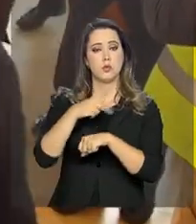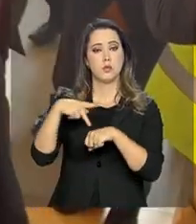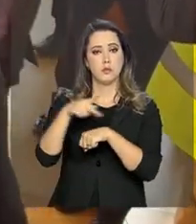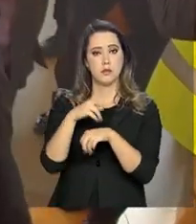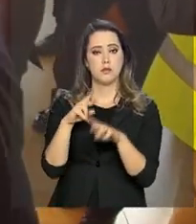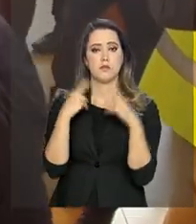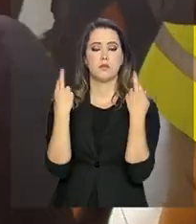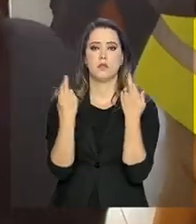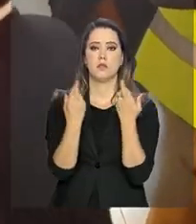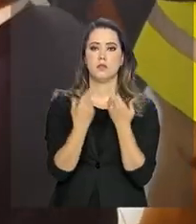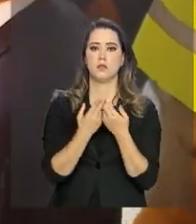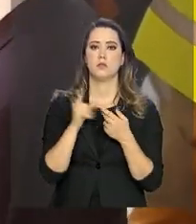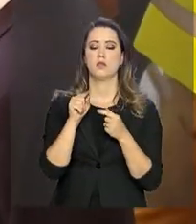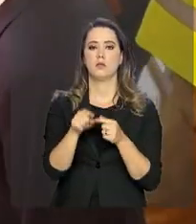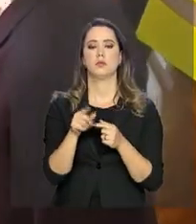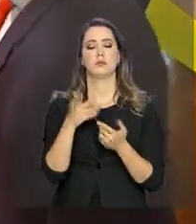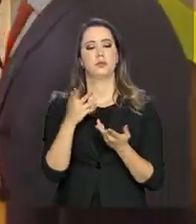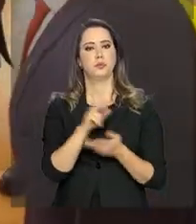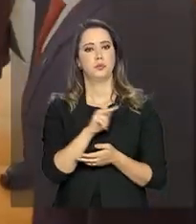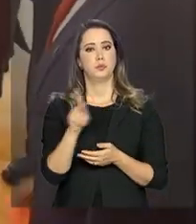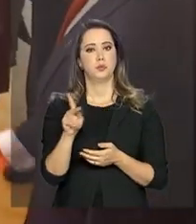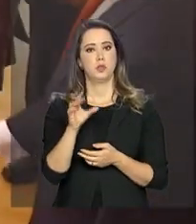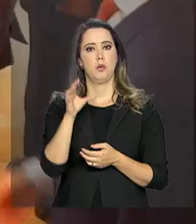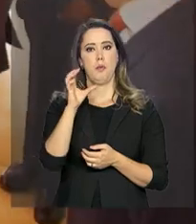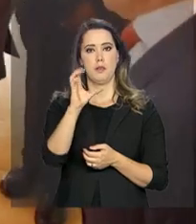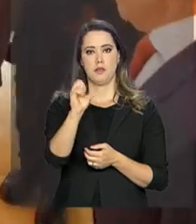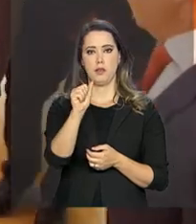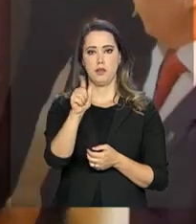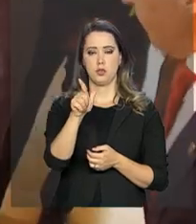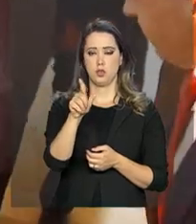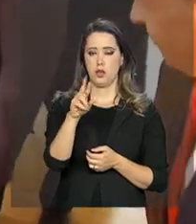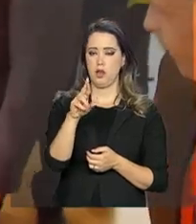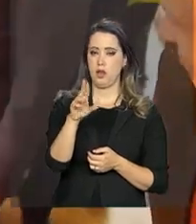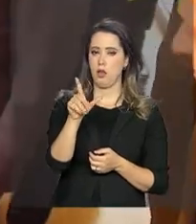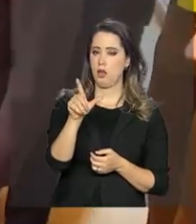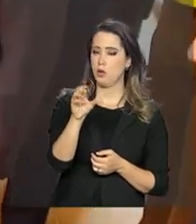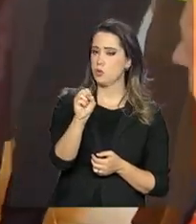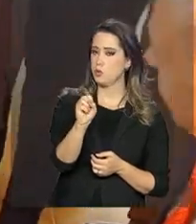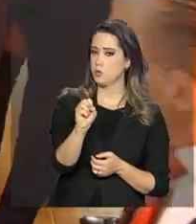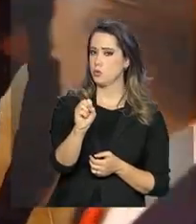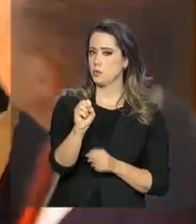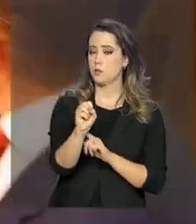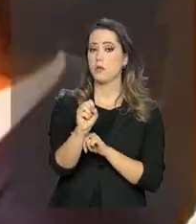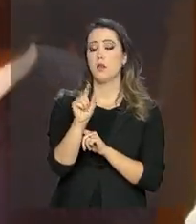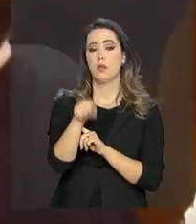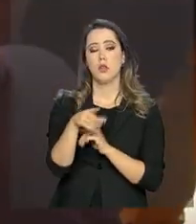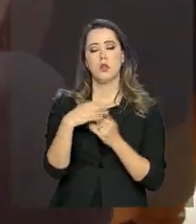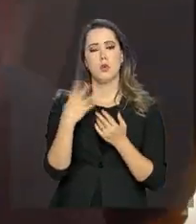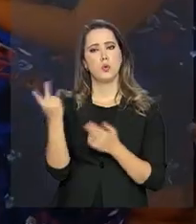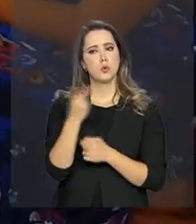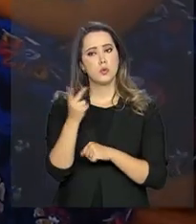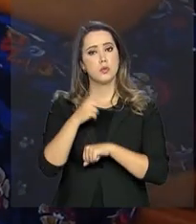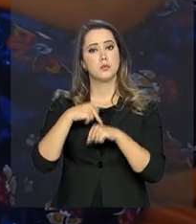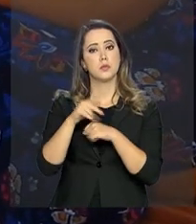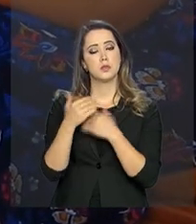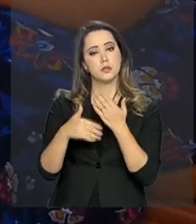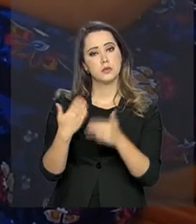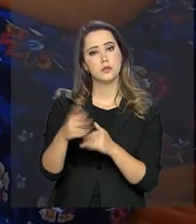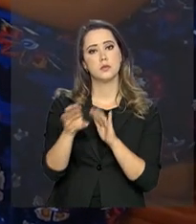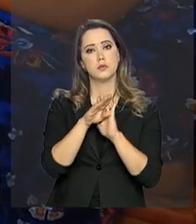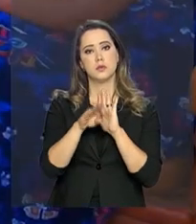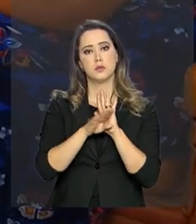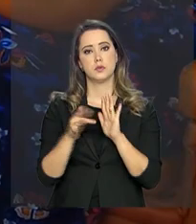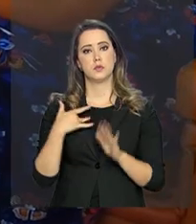de cabo verde jorge carlos fonseca brasil e cabo verde têm projetos desenvolvidos nas áreas de saúde educação